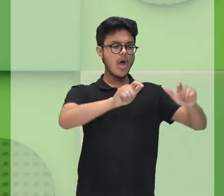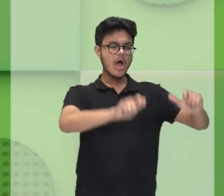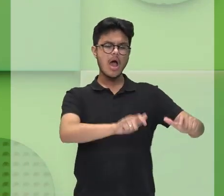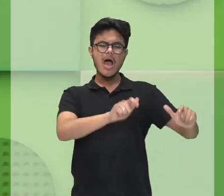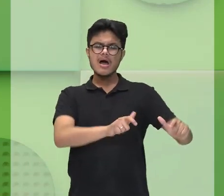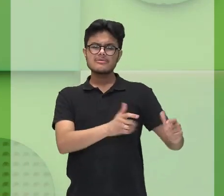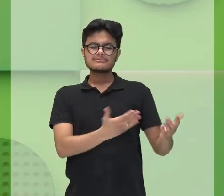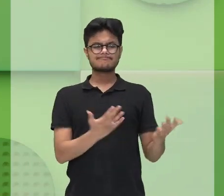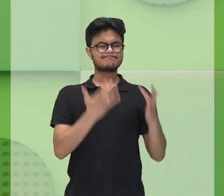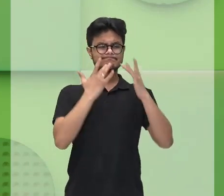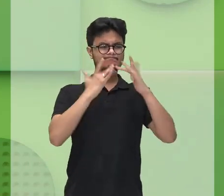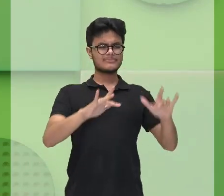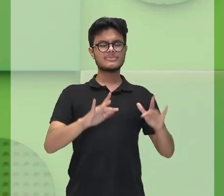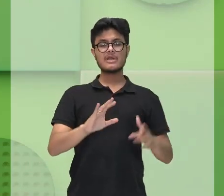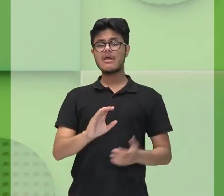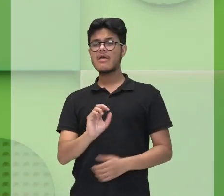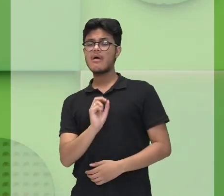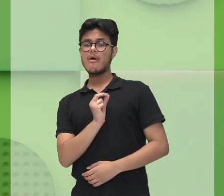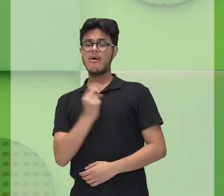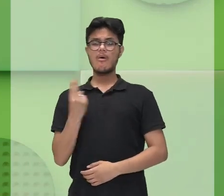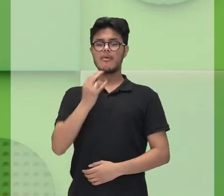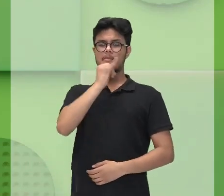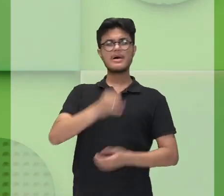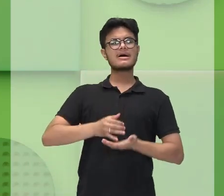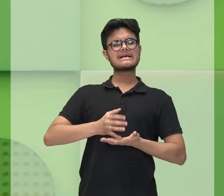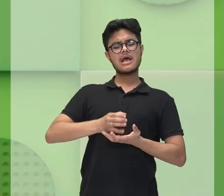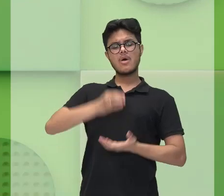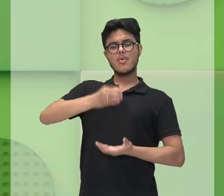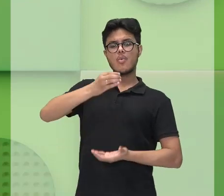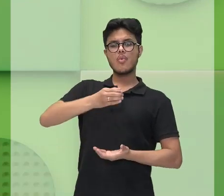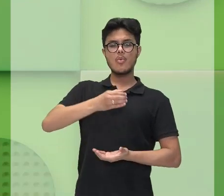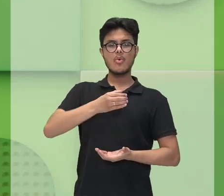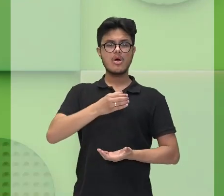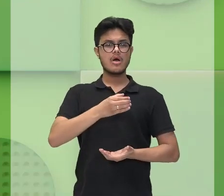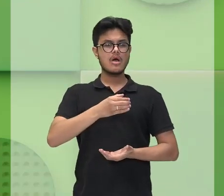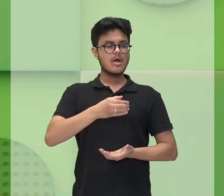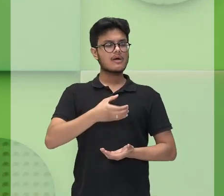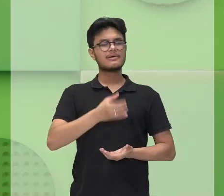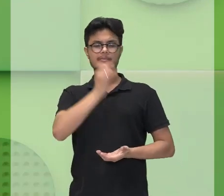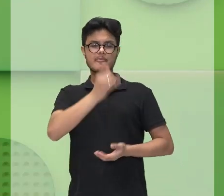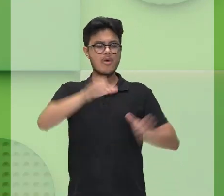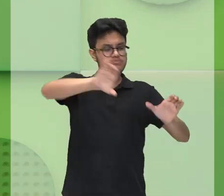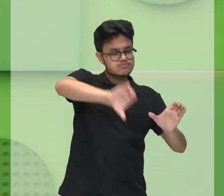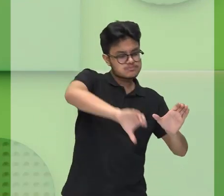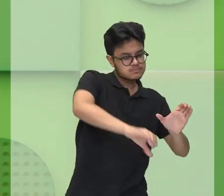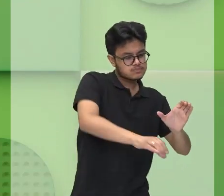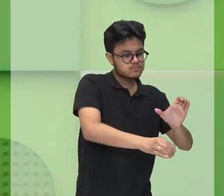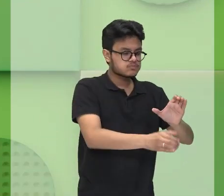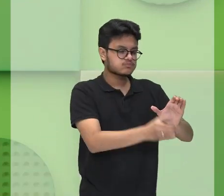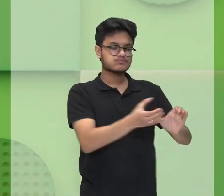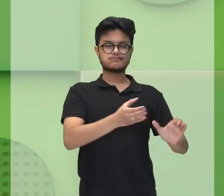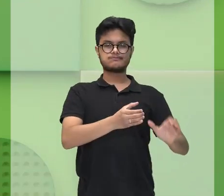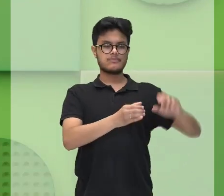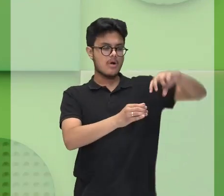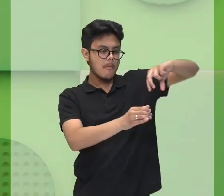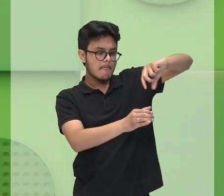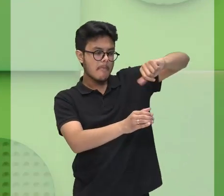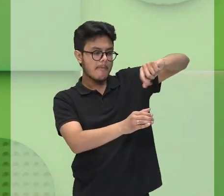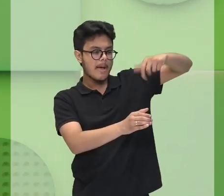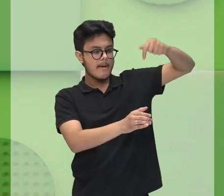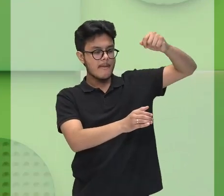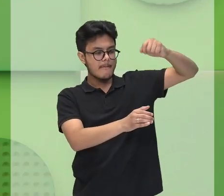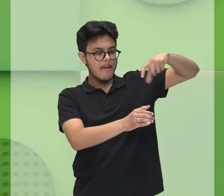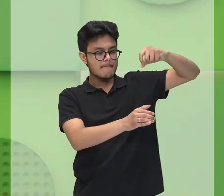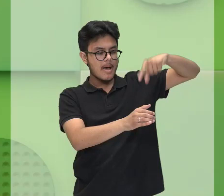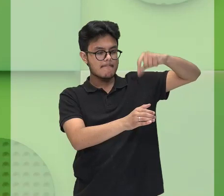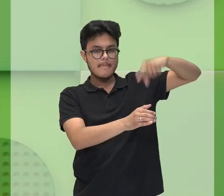mesmo que a garrafa foi coletada, a garrafa foi posto água, né, da torneira e que essa